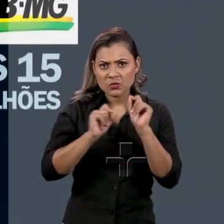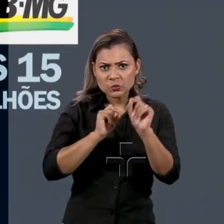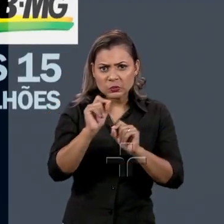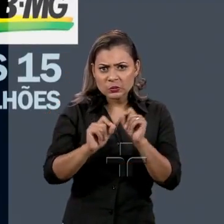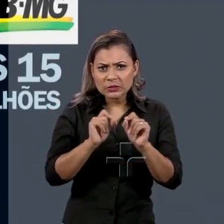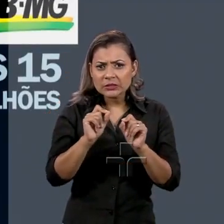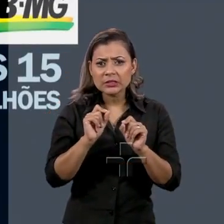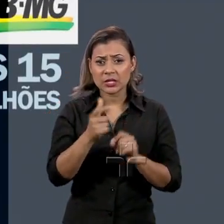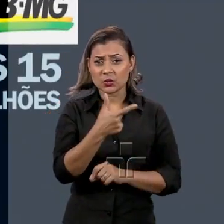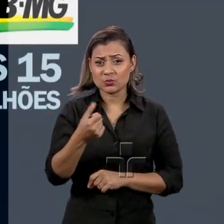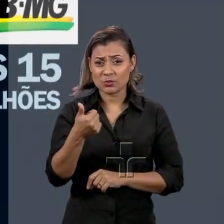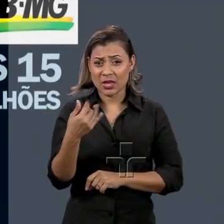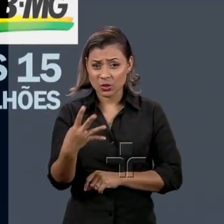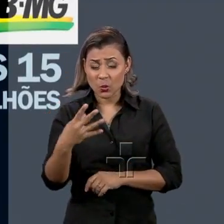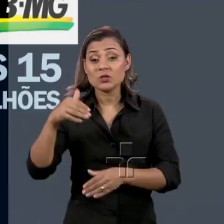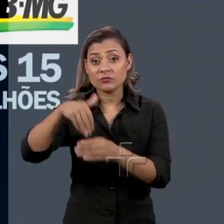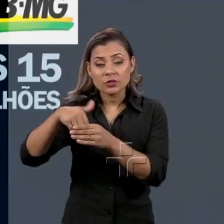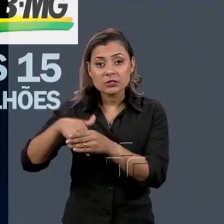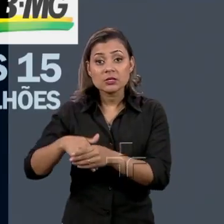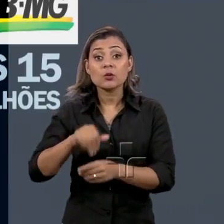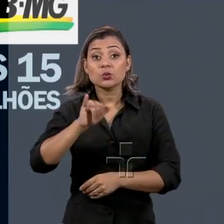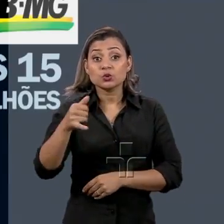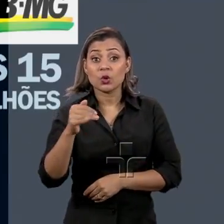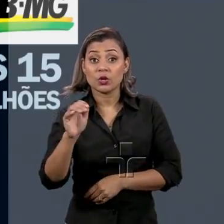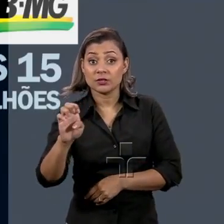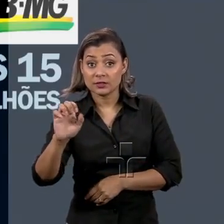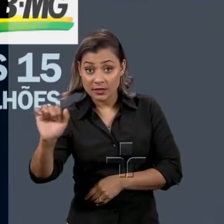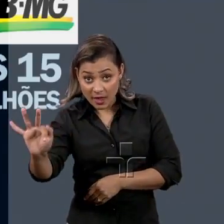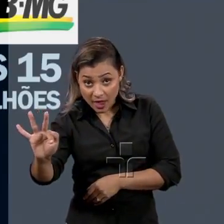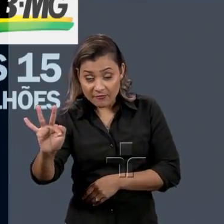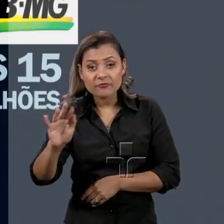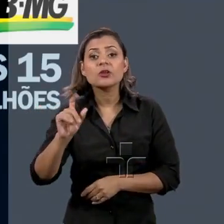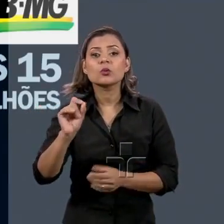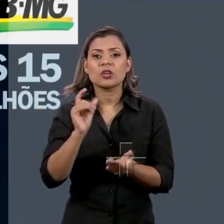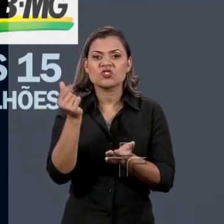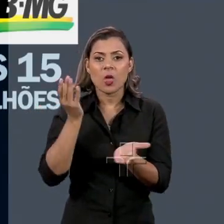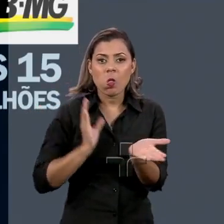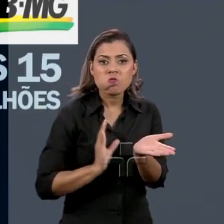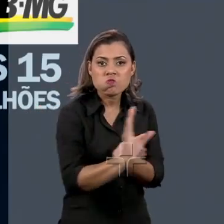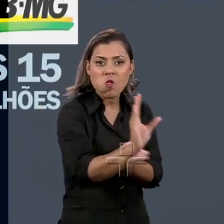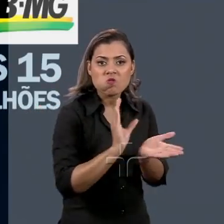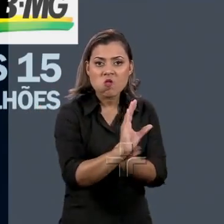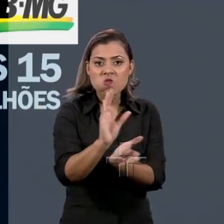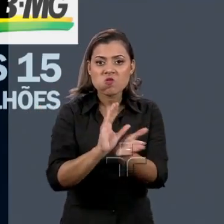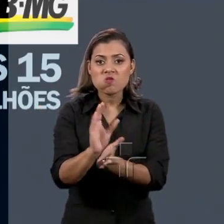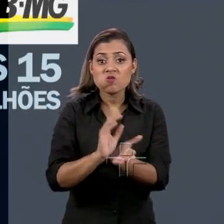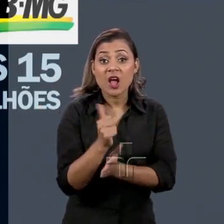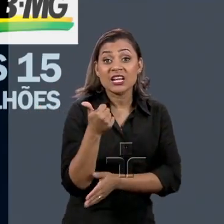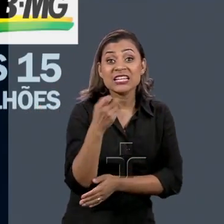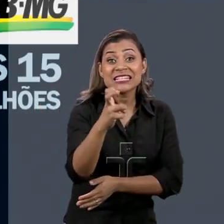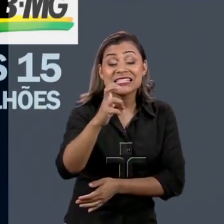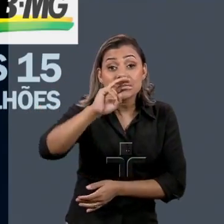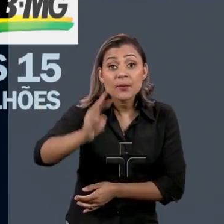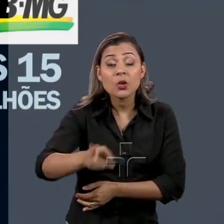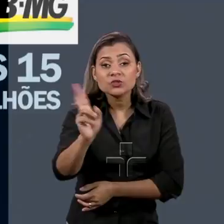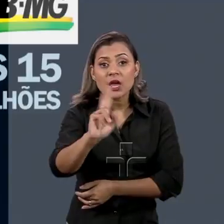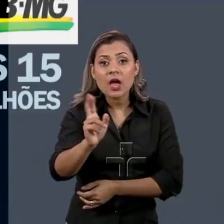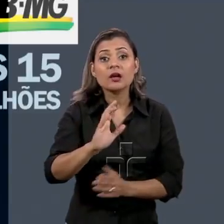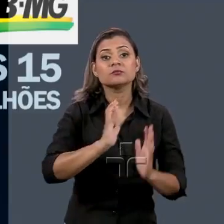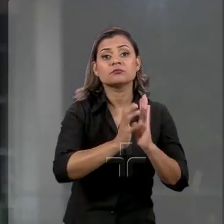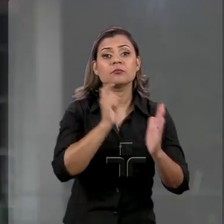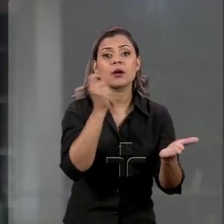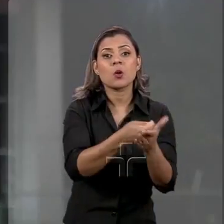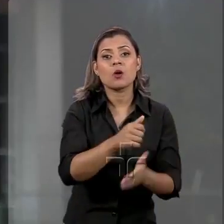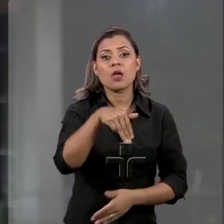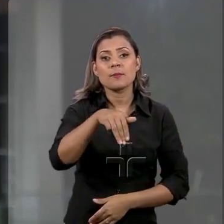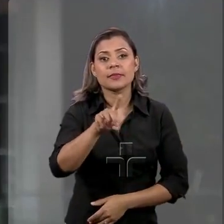de 2014, a JF repassou 15 milhões de reais que teriam sido enviados para o MDB